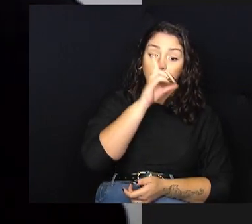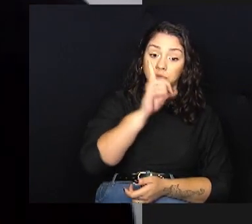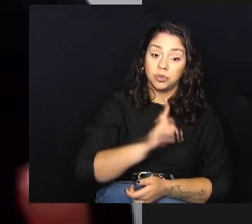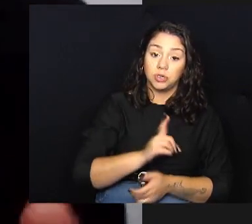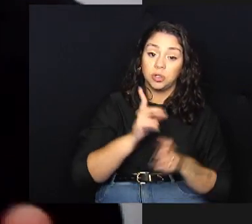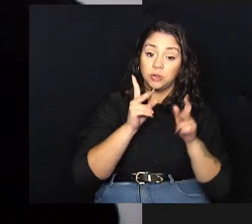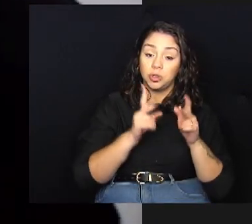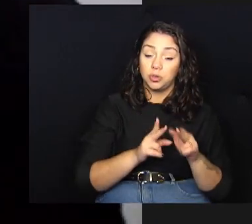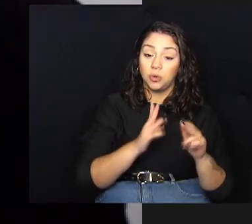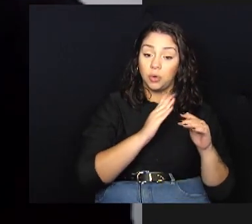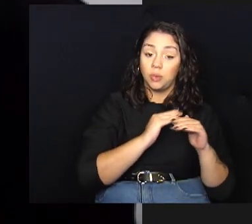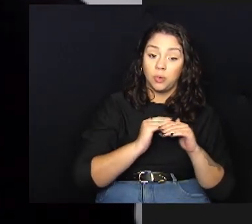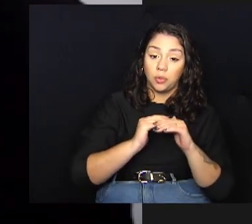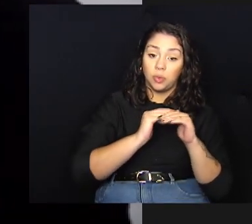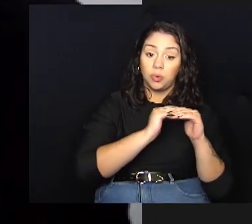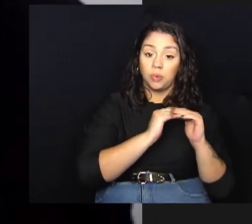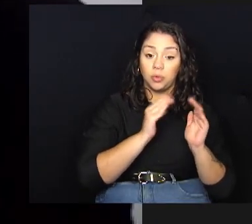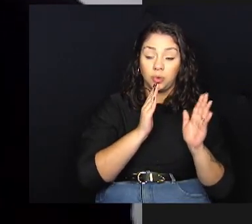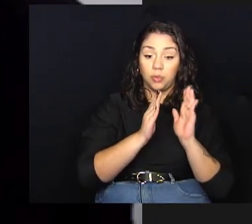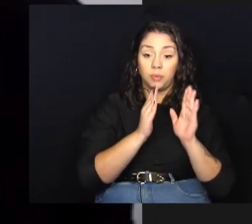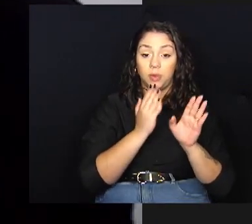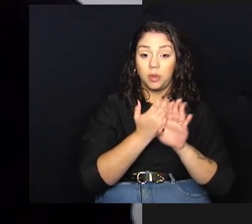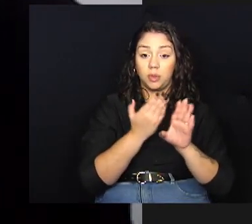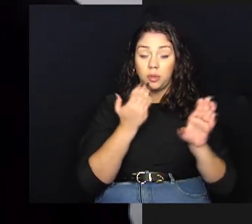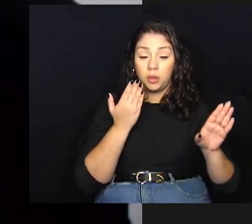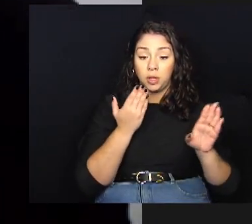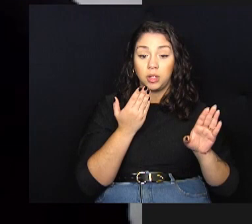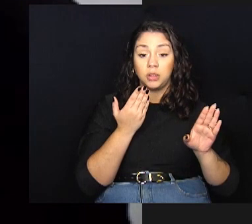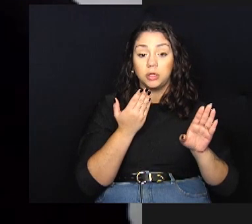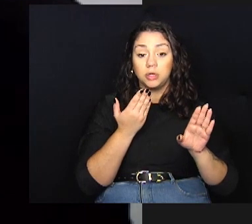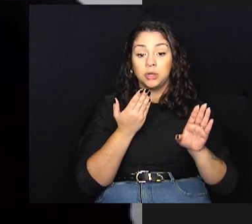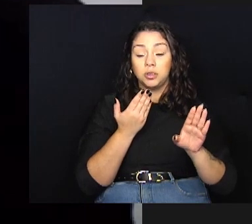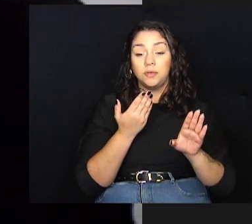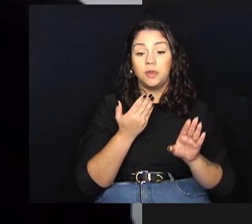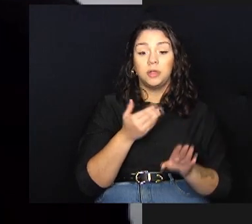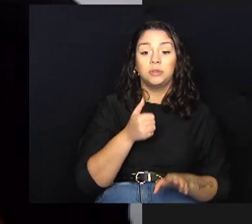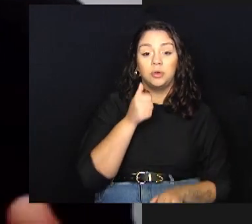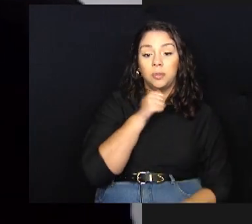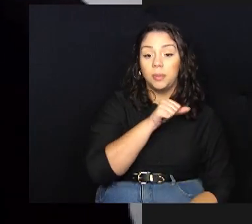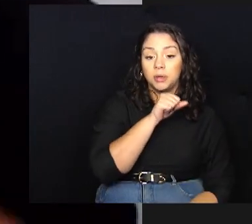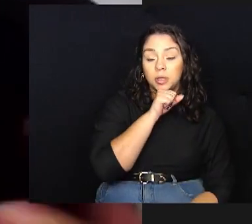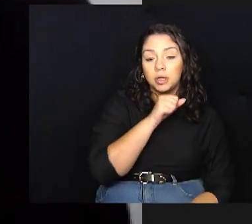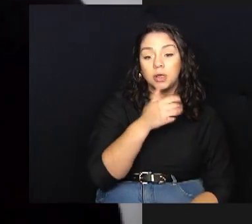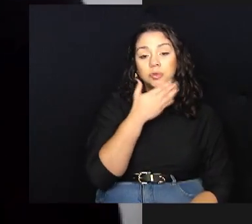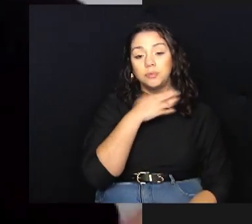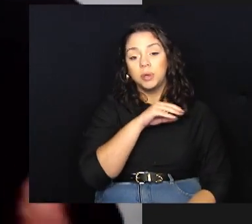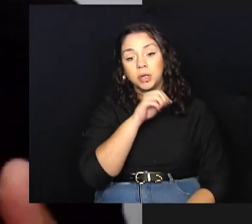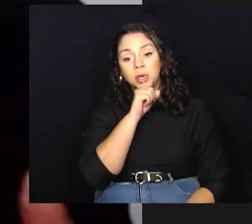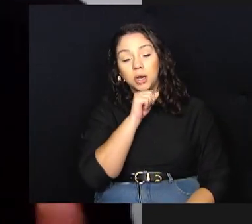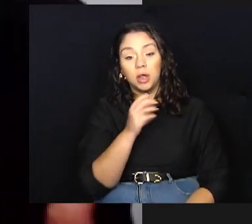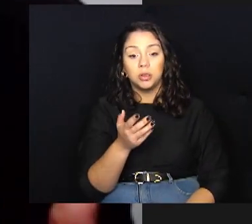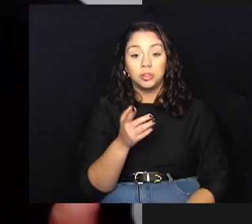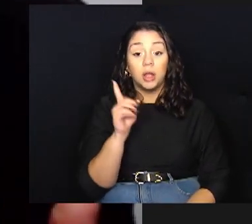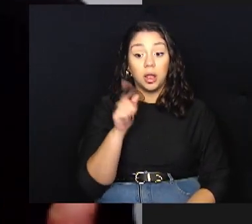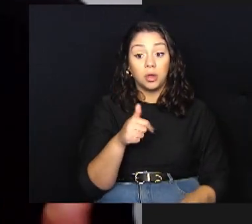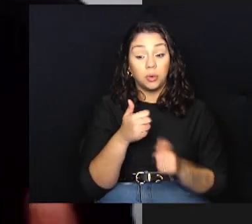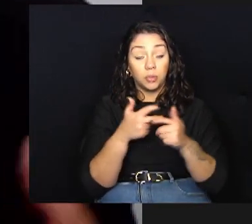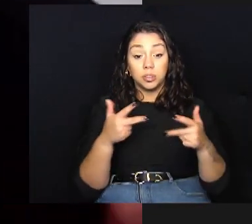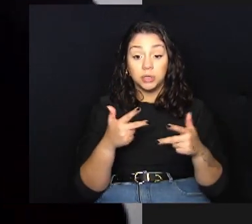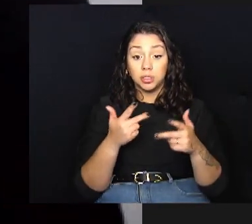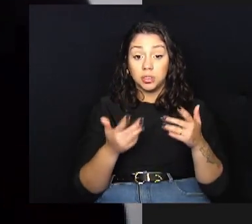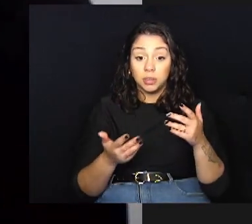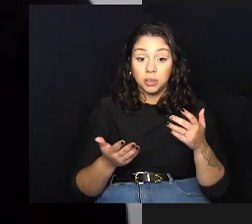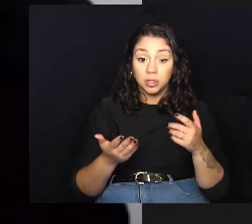em relação ao período de licença paternidade maternidade questões que favorecem a